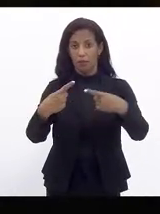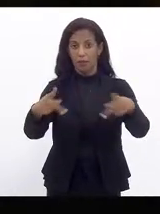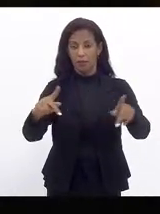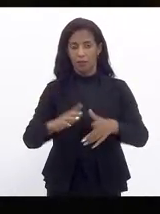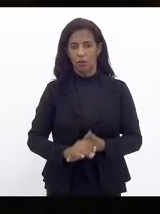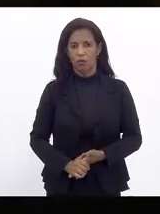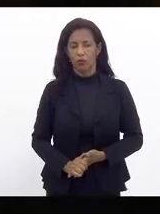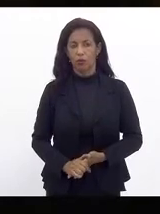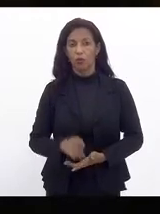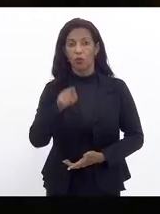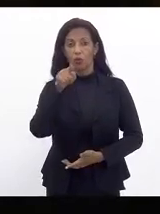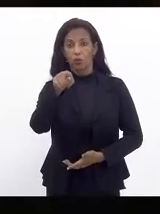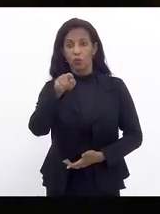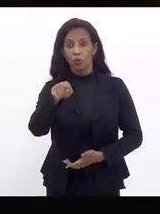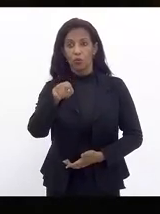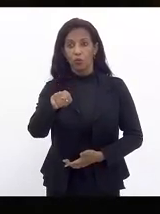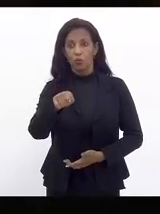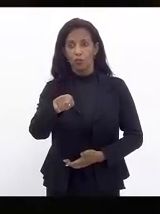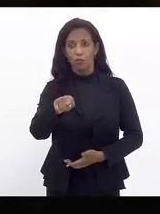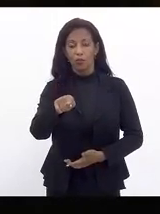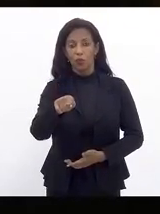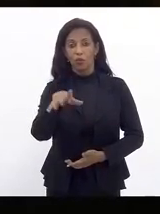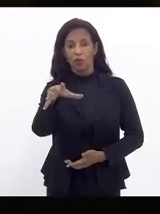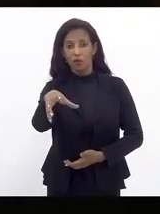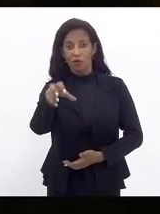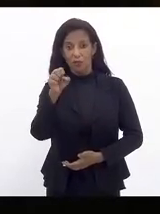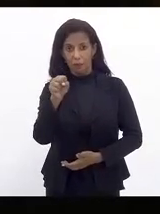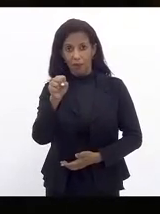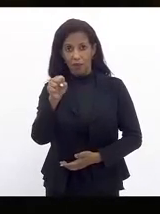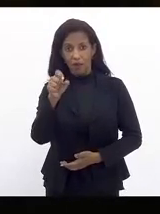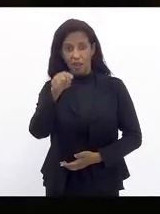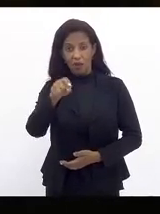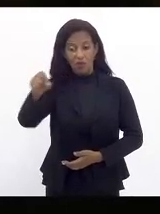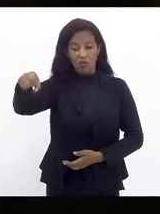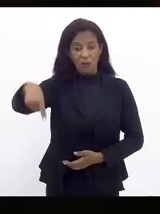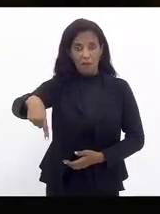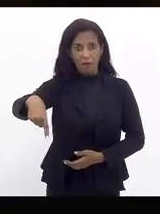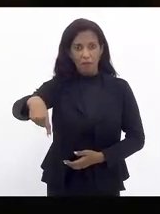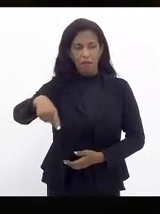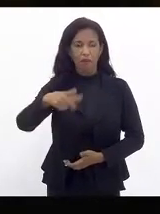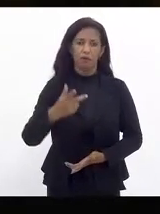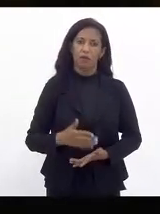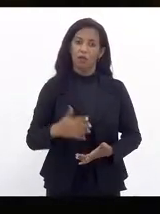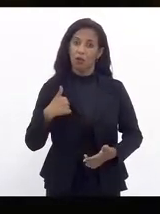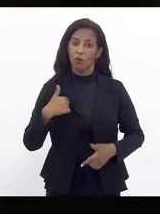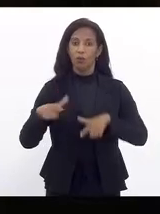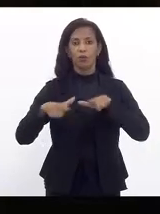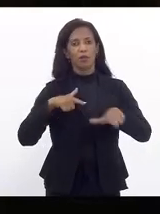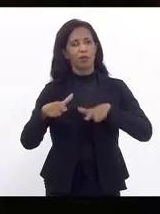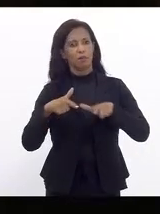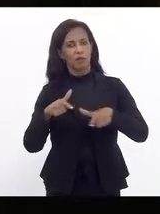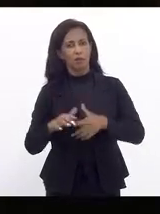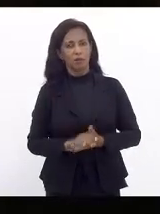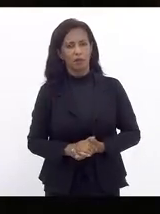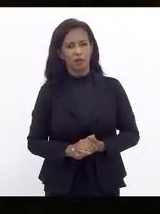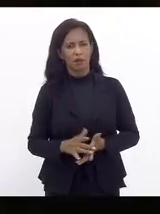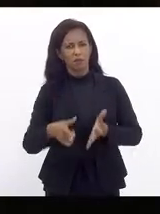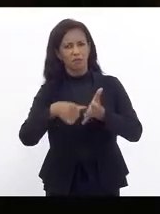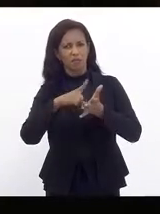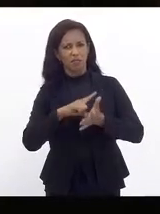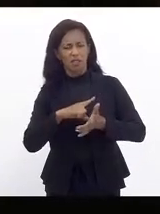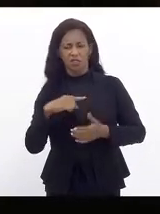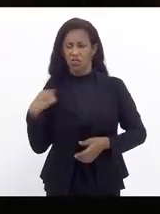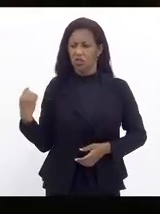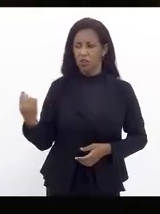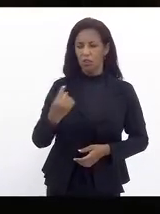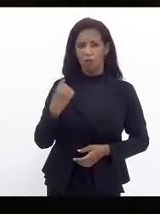O que você colhe é o que você plantou. Então, eu estou aqui para trabalhar. Mas antes que